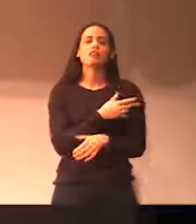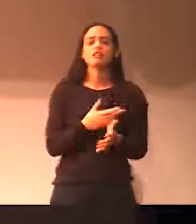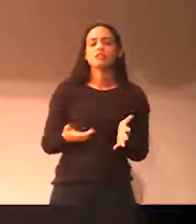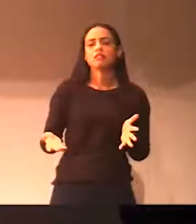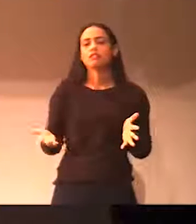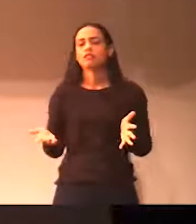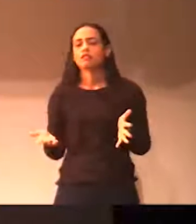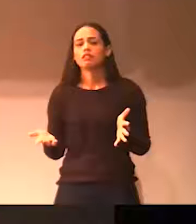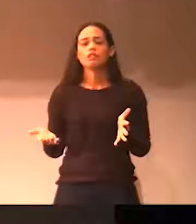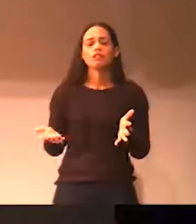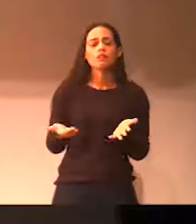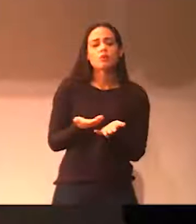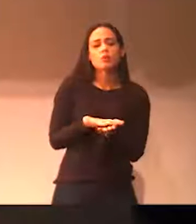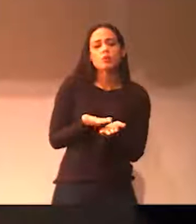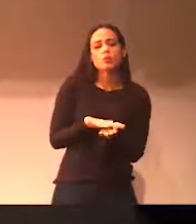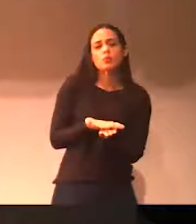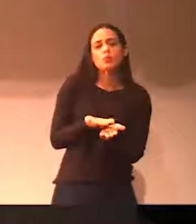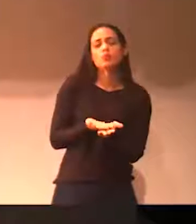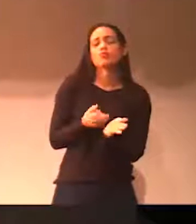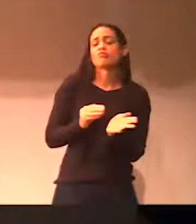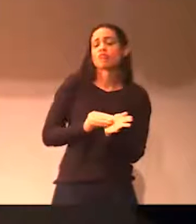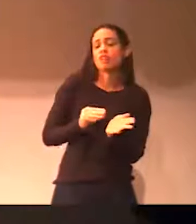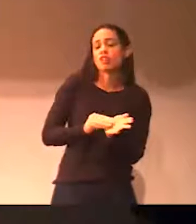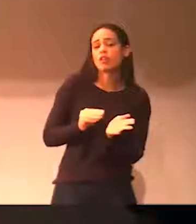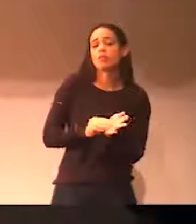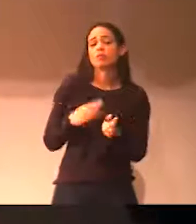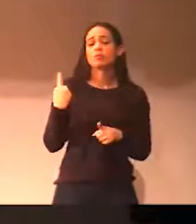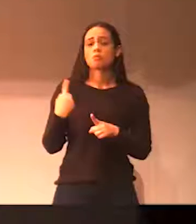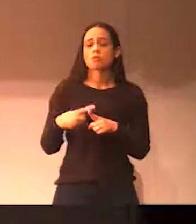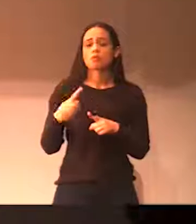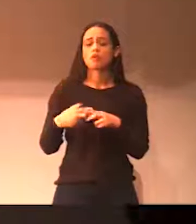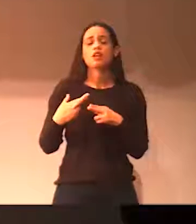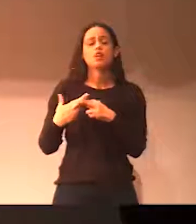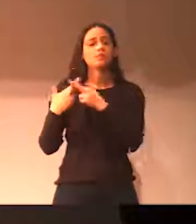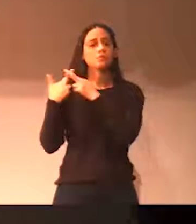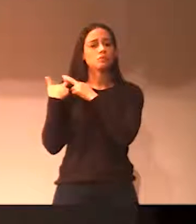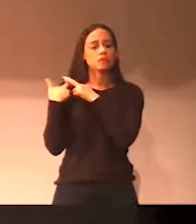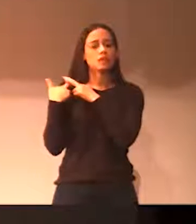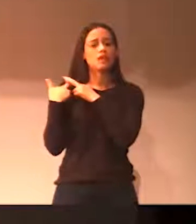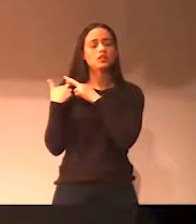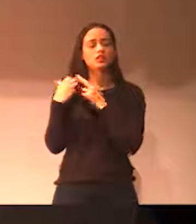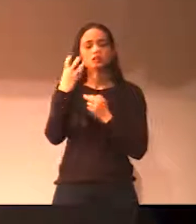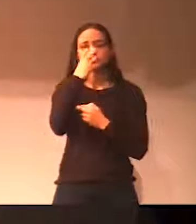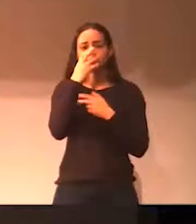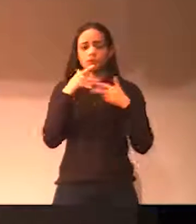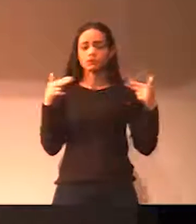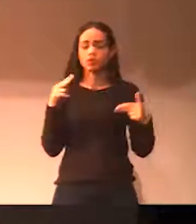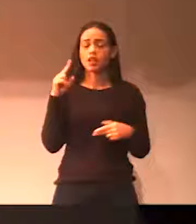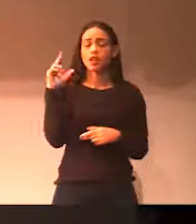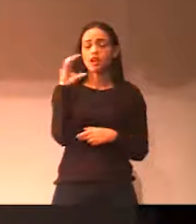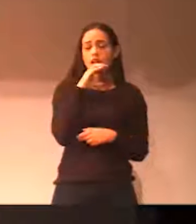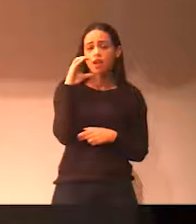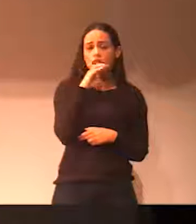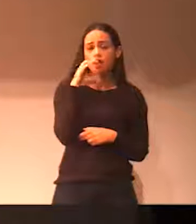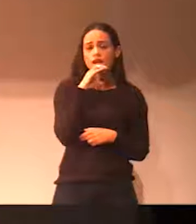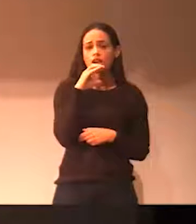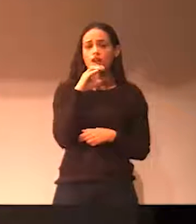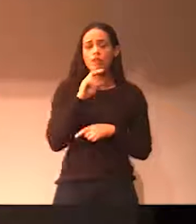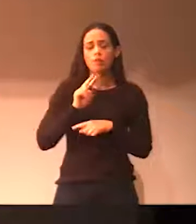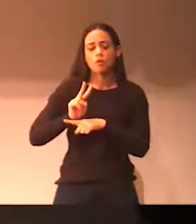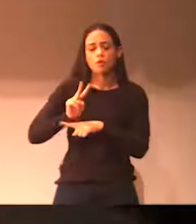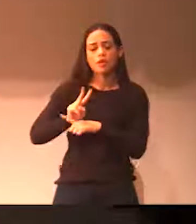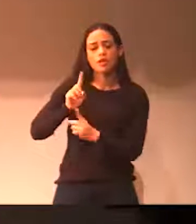tem o estudo adequado que a função precisa, porque é uma função que vai atender emergência, mas vai também educar as pessoas a cuidar de seus